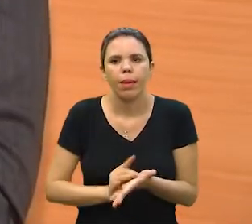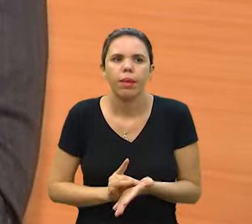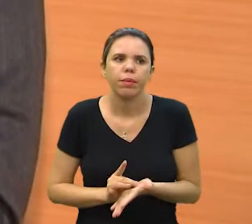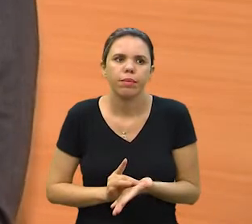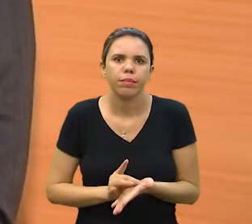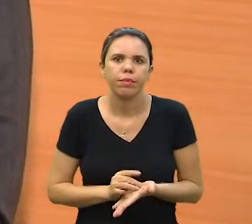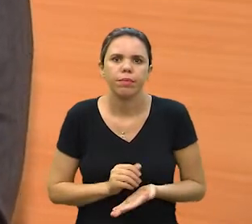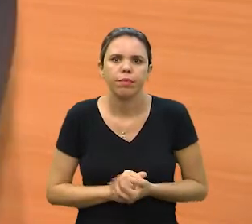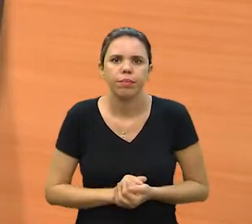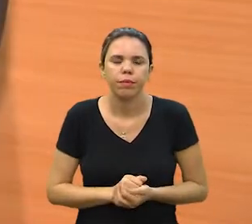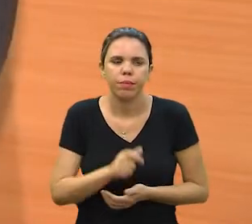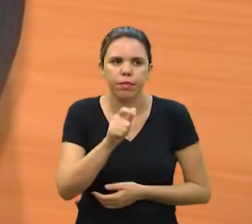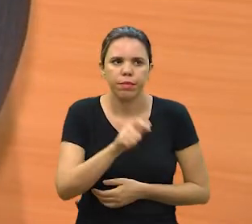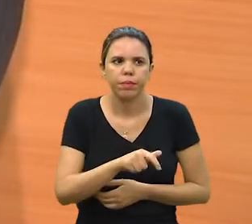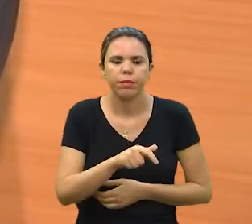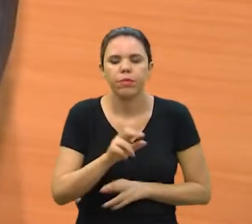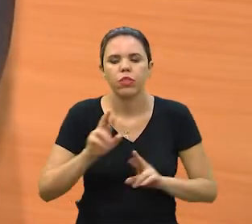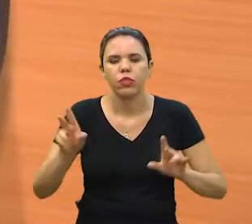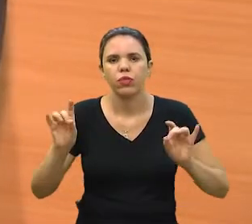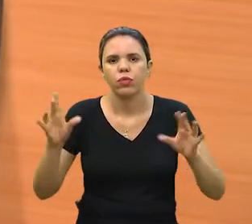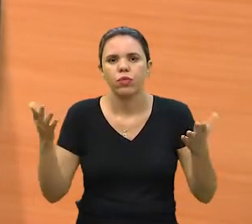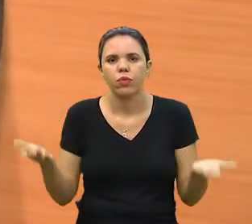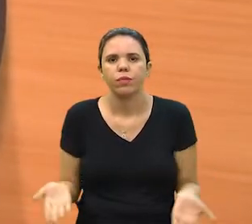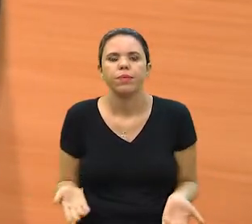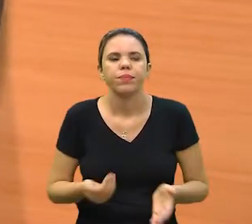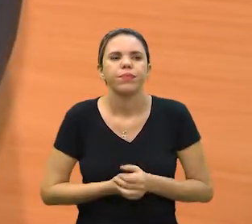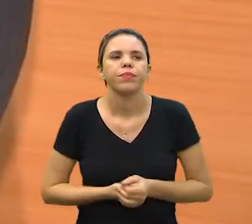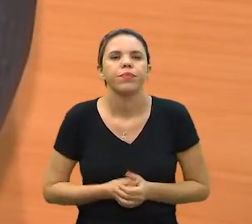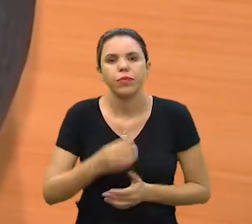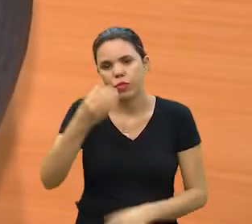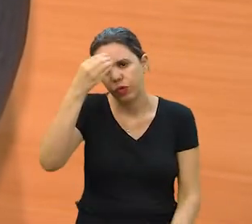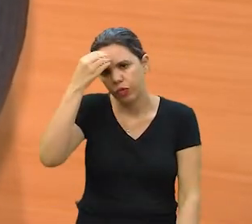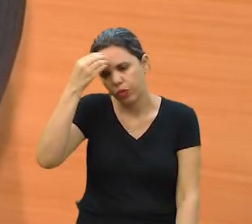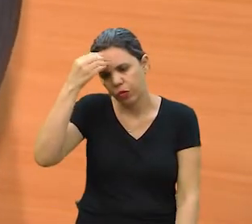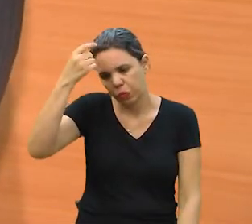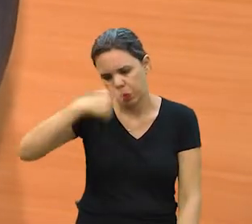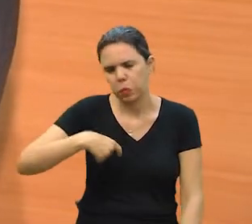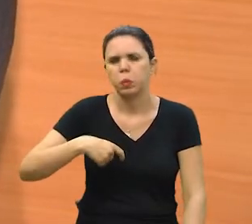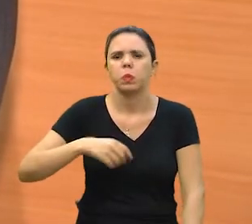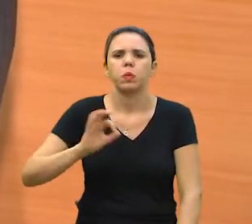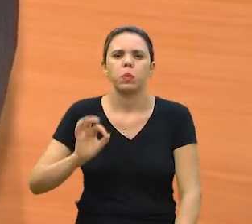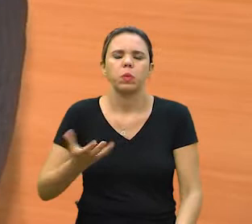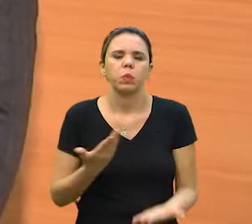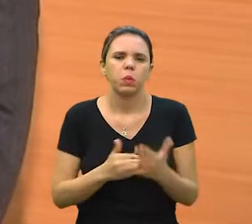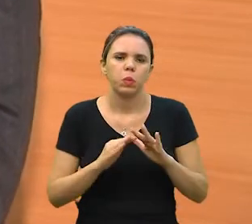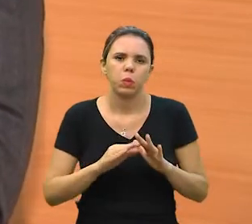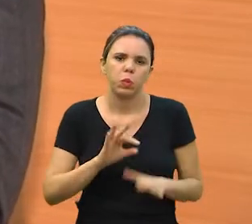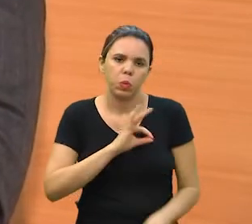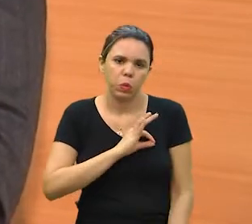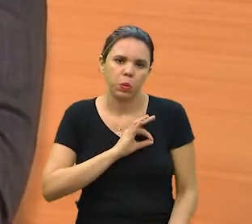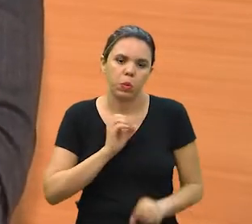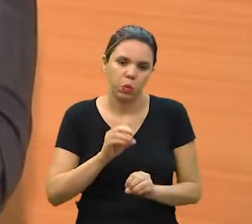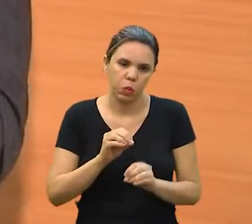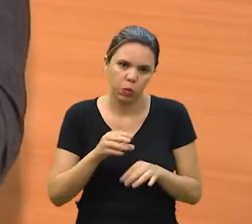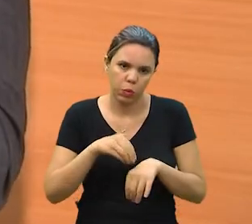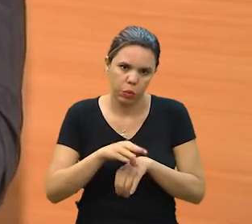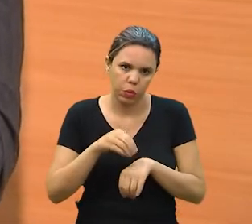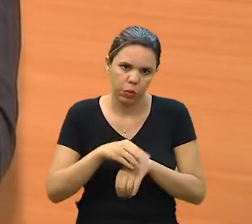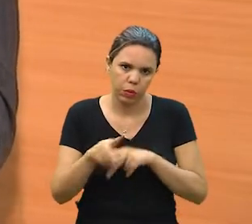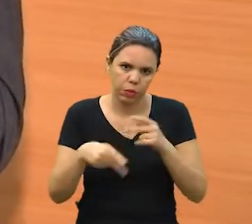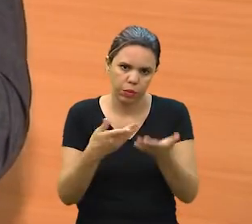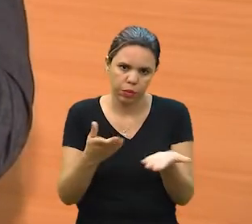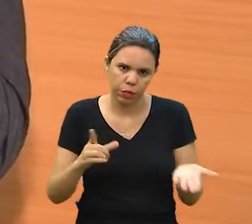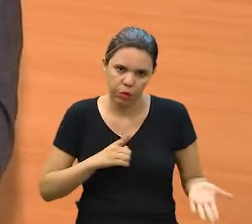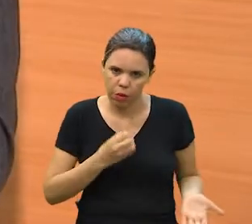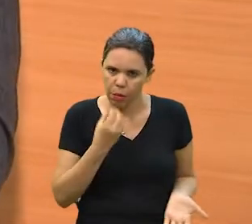realmente sejam diferenciadas pelo caráter. É isso que a escola cívico-militar quer fazer. Ela quer que as